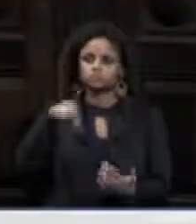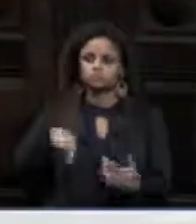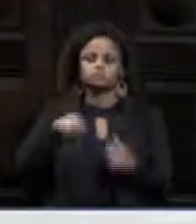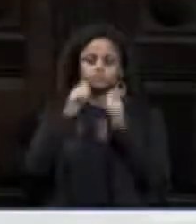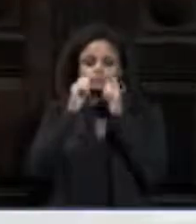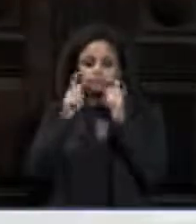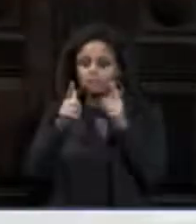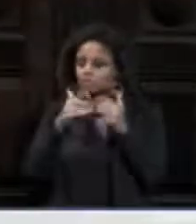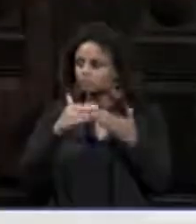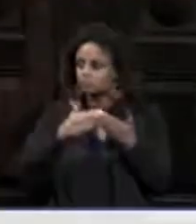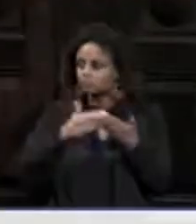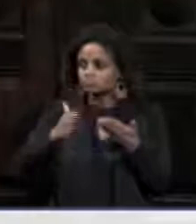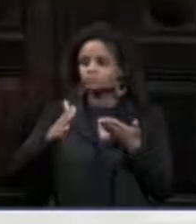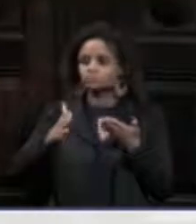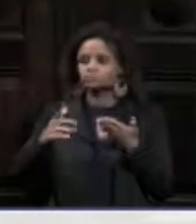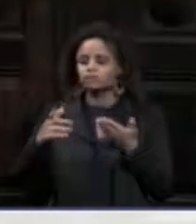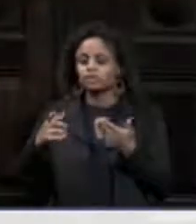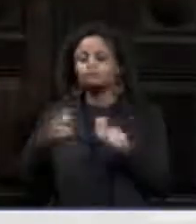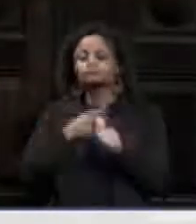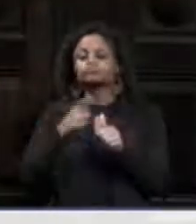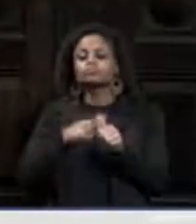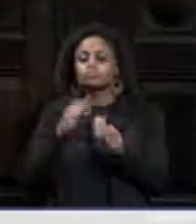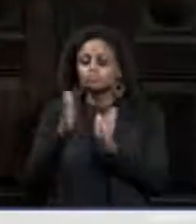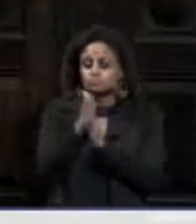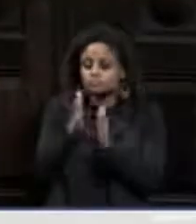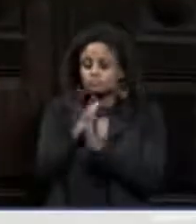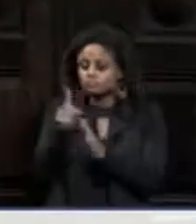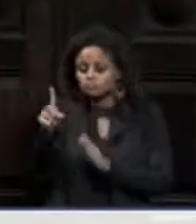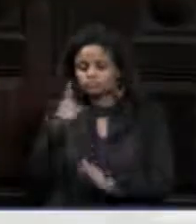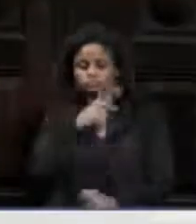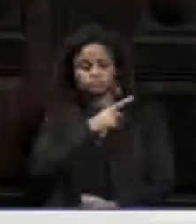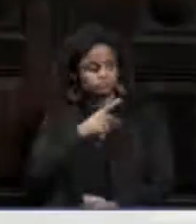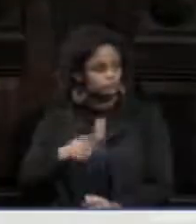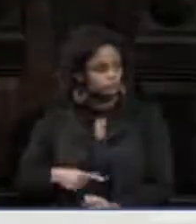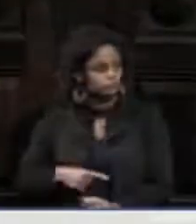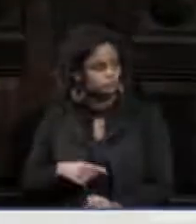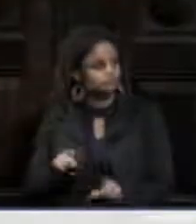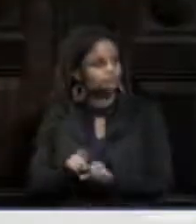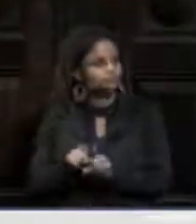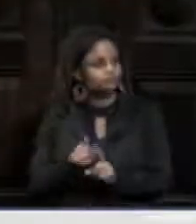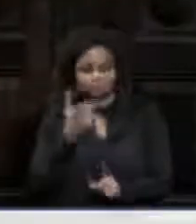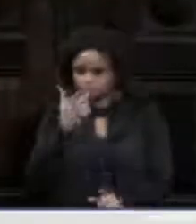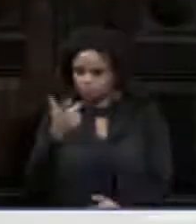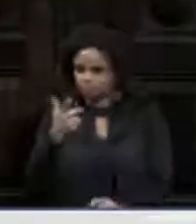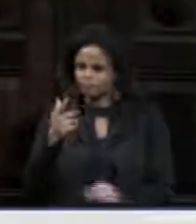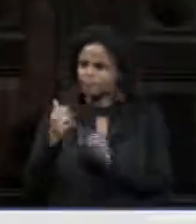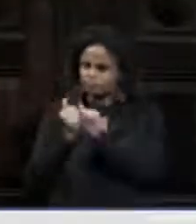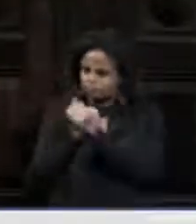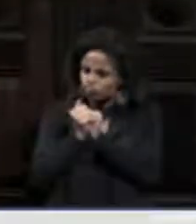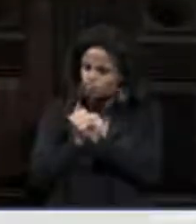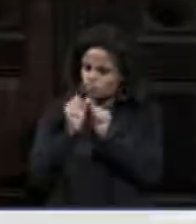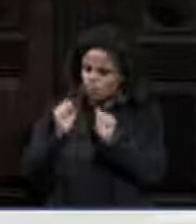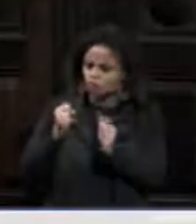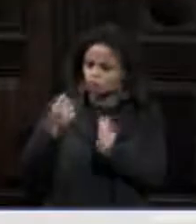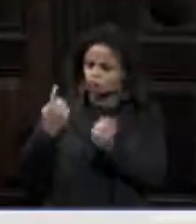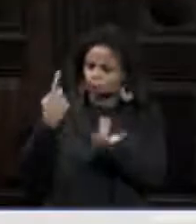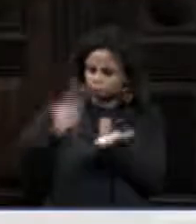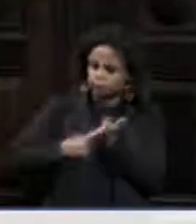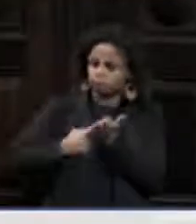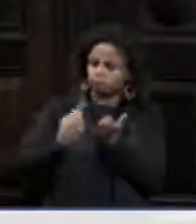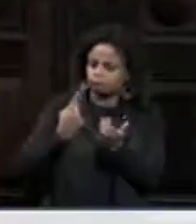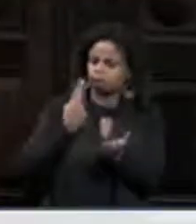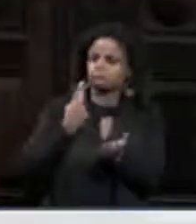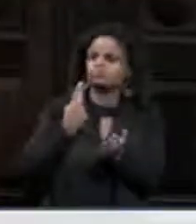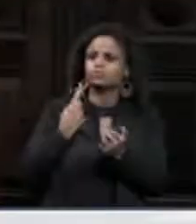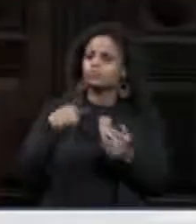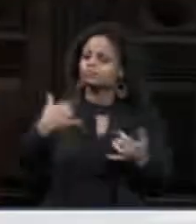gostaria de parabenizar Vossa Excelência e dizer que conta comigo, tenho muito orgulho de poder